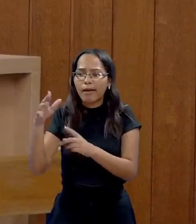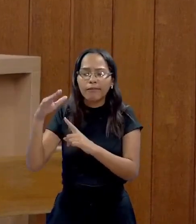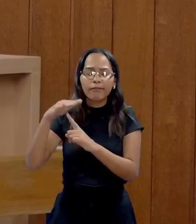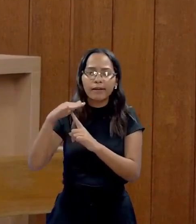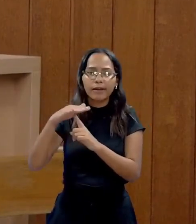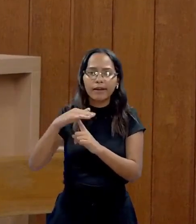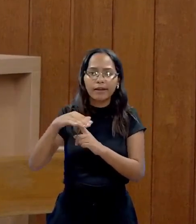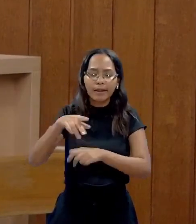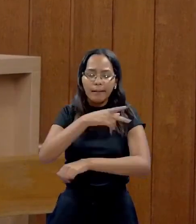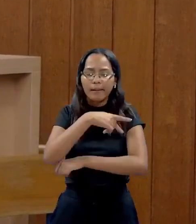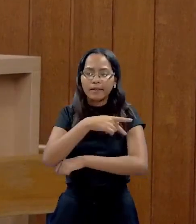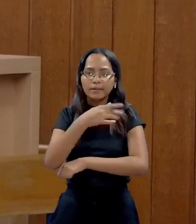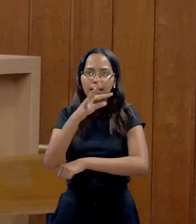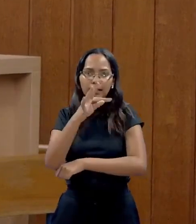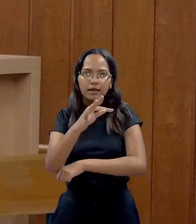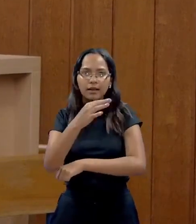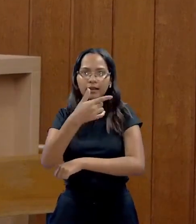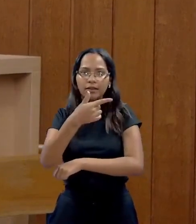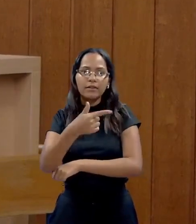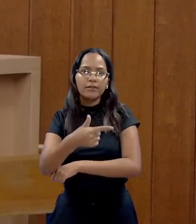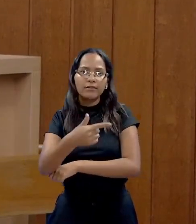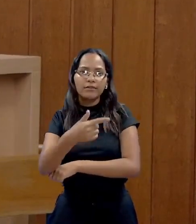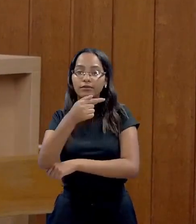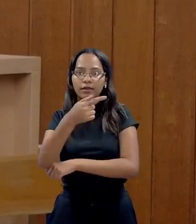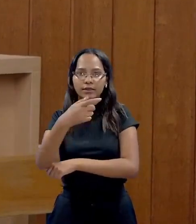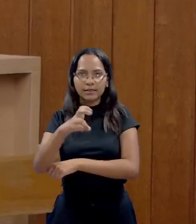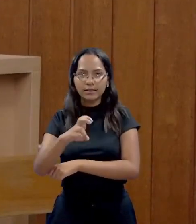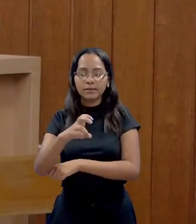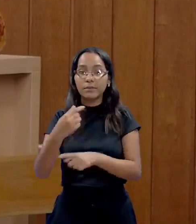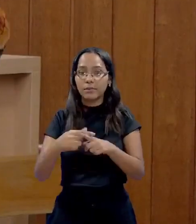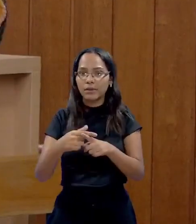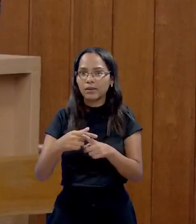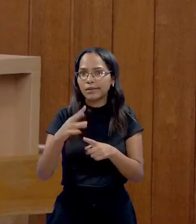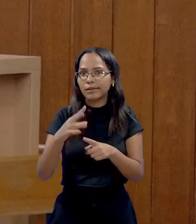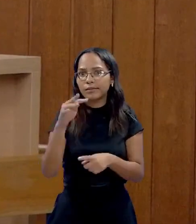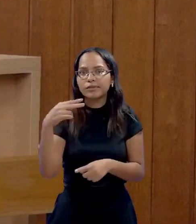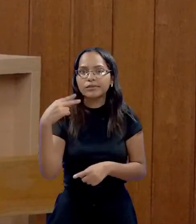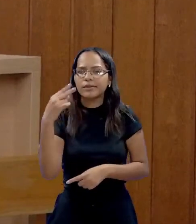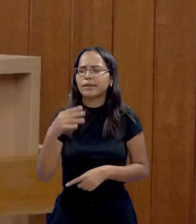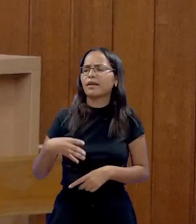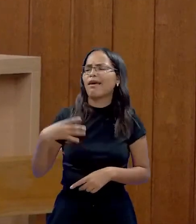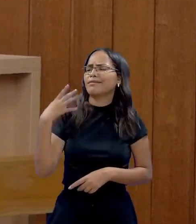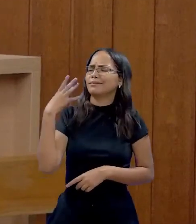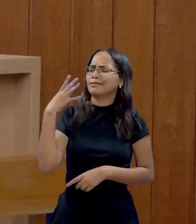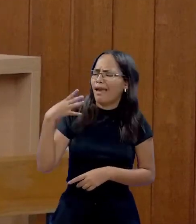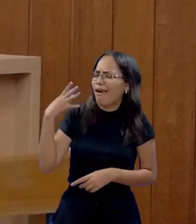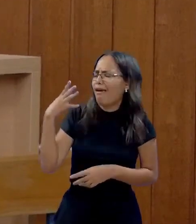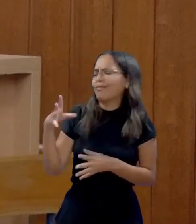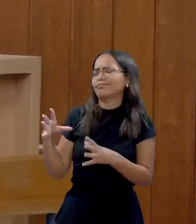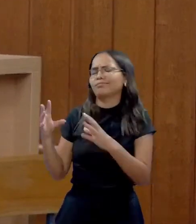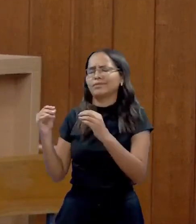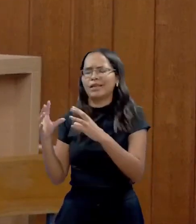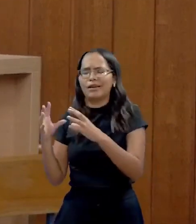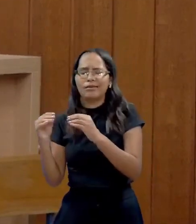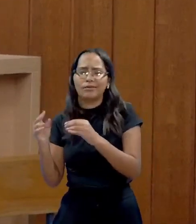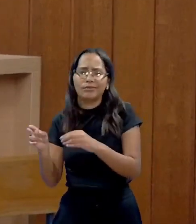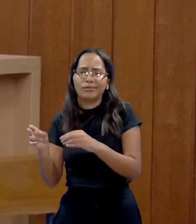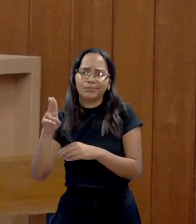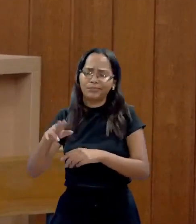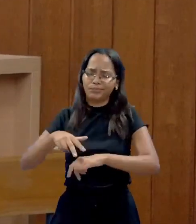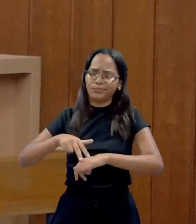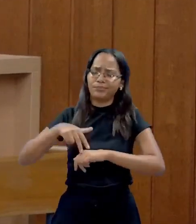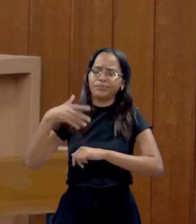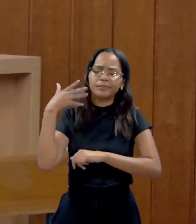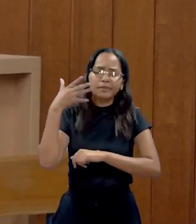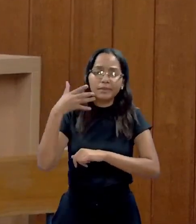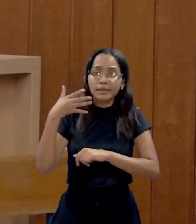Porque os vereadores e as vereadoras falam, usam a tribuna e em seguida